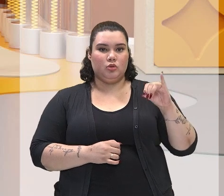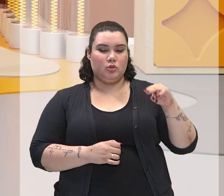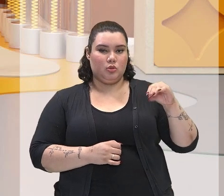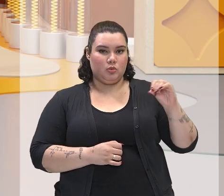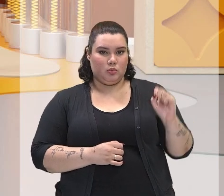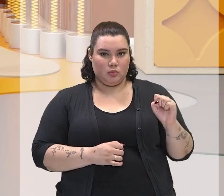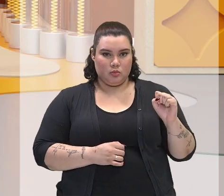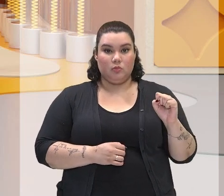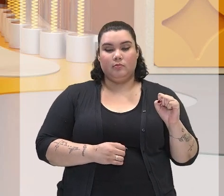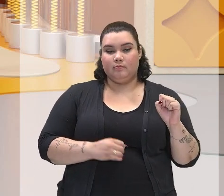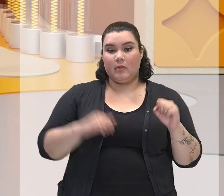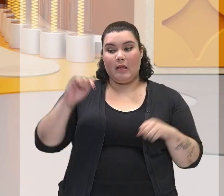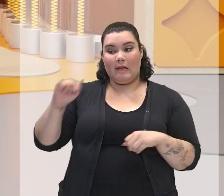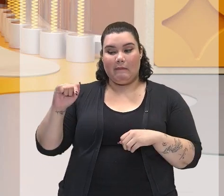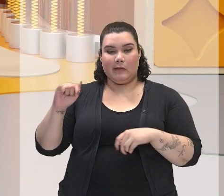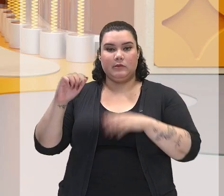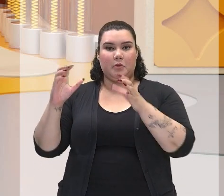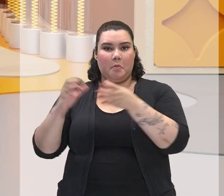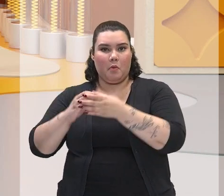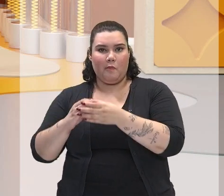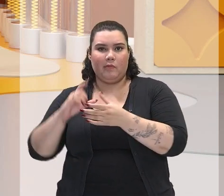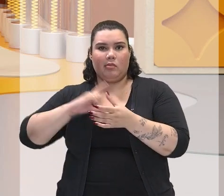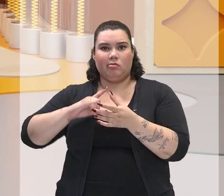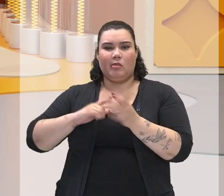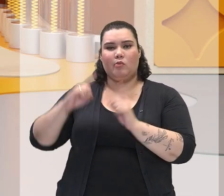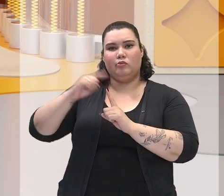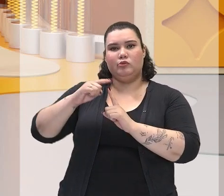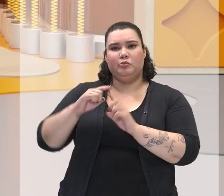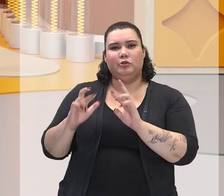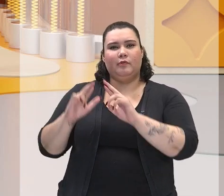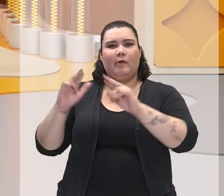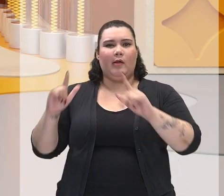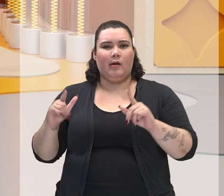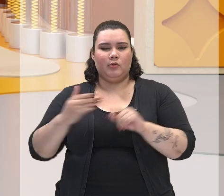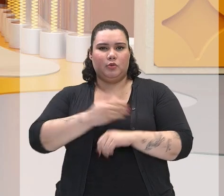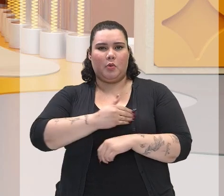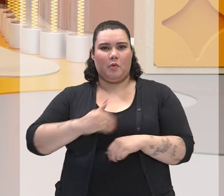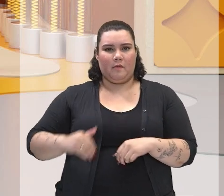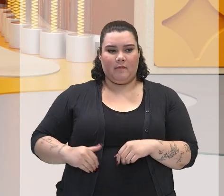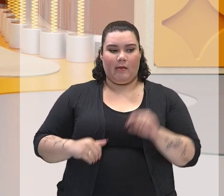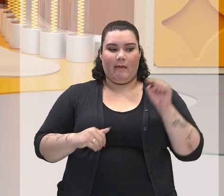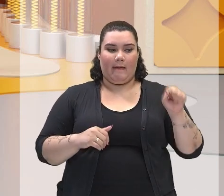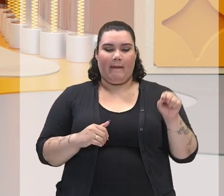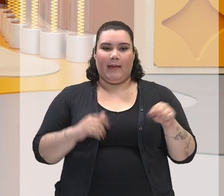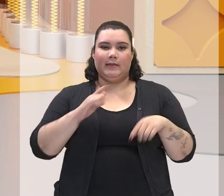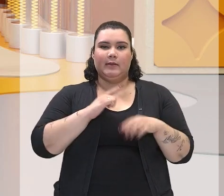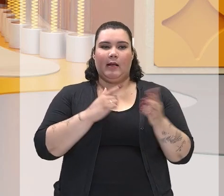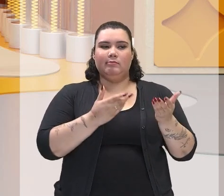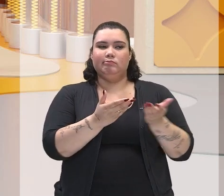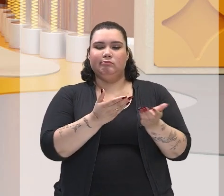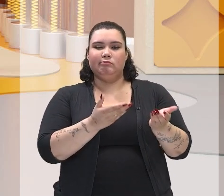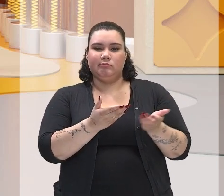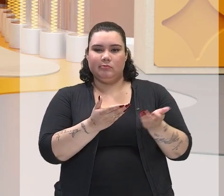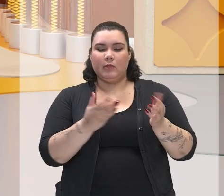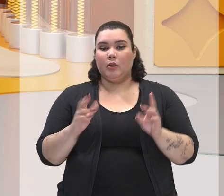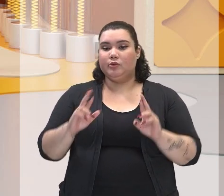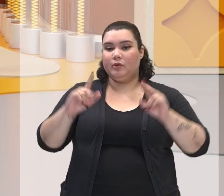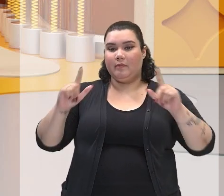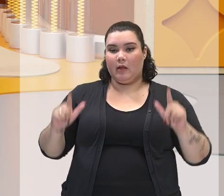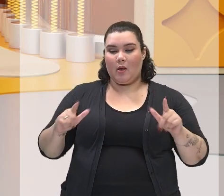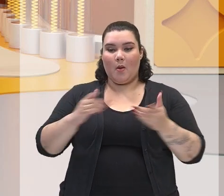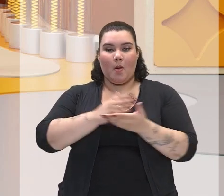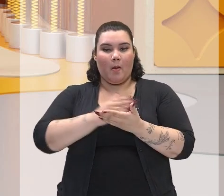Depois vem os girondinos, sendo uma tendência um pouco mais pacifista, mas também tendendo ao retorno da monarquia, e isso também vai gerar